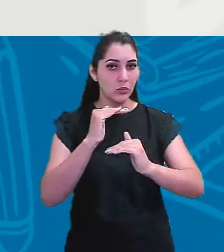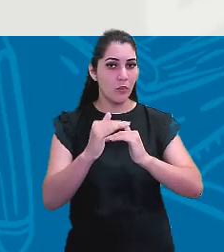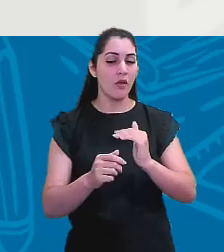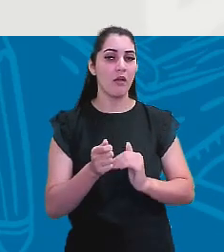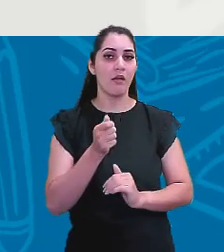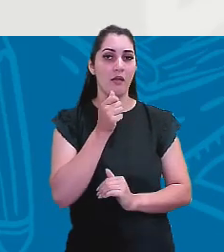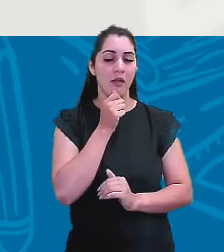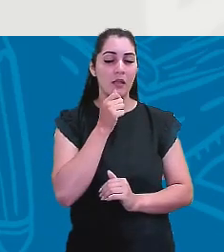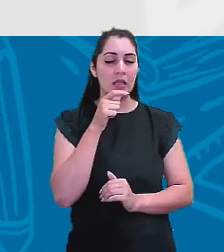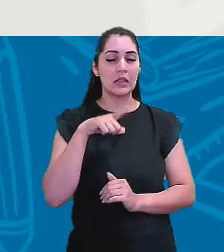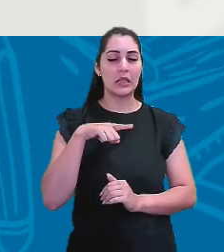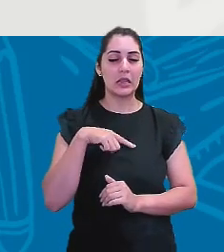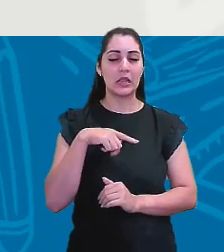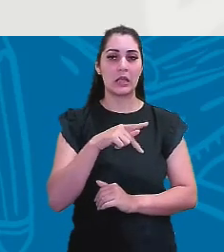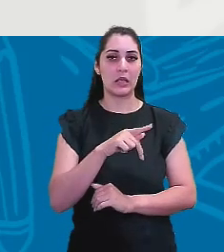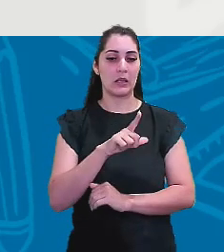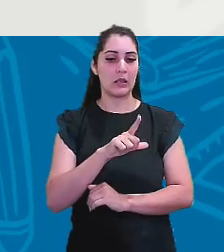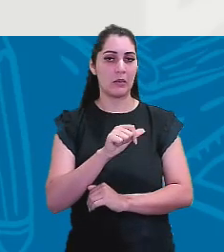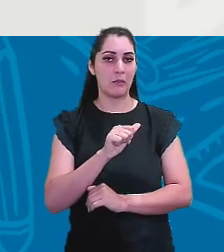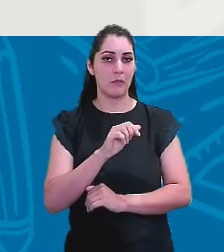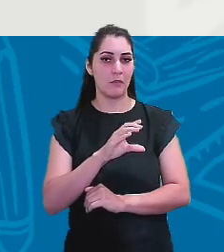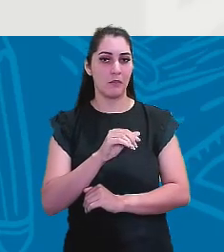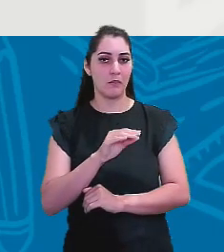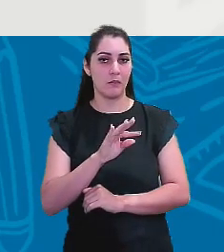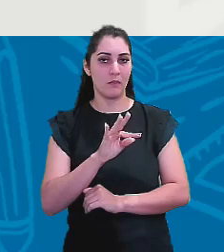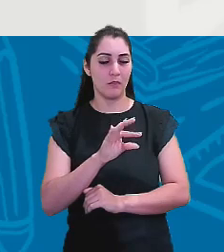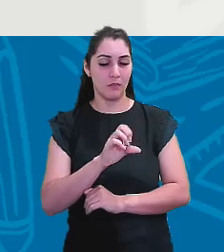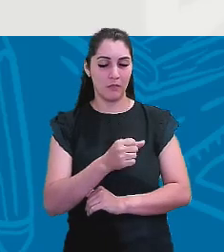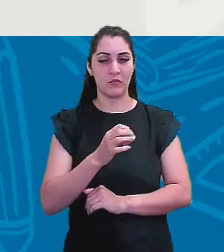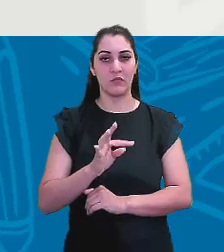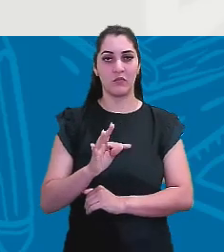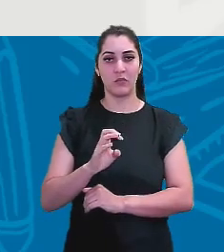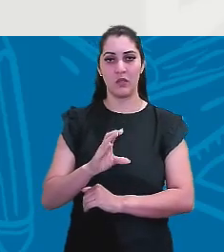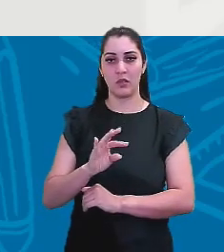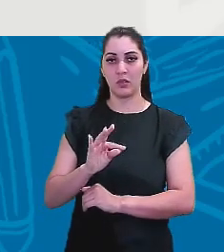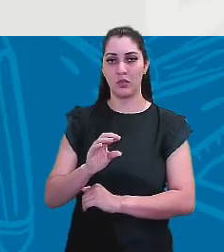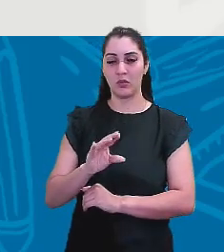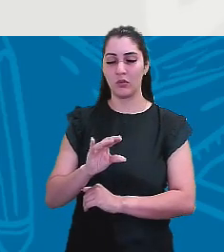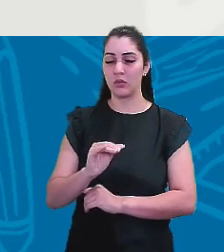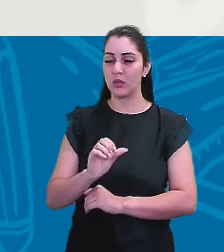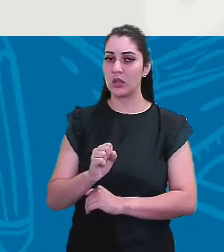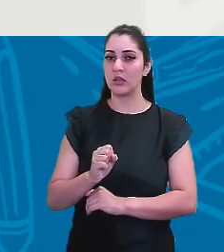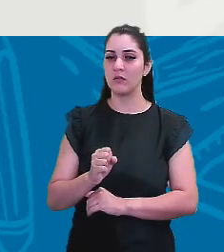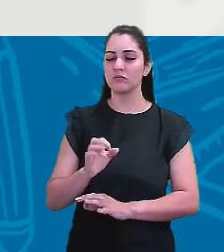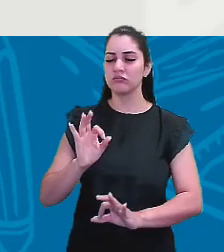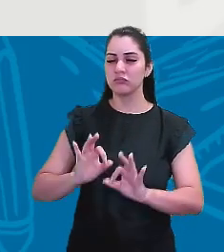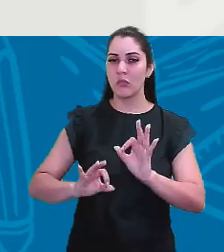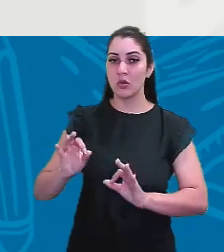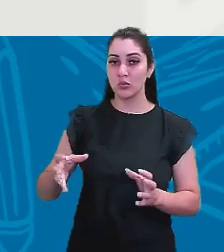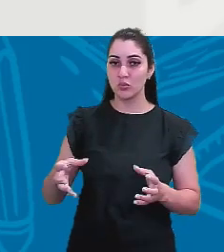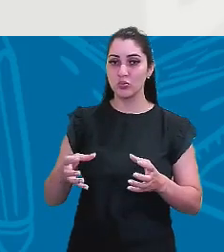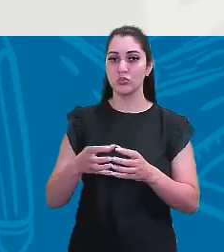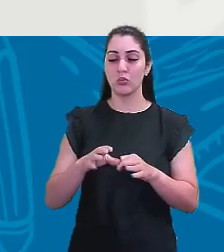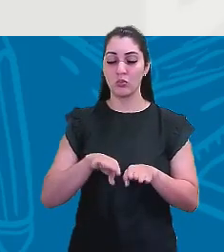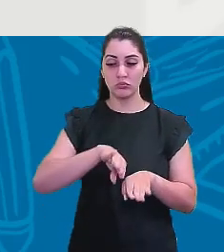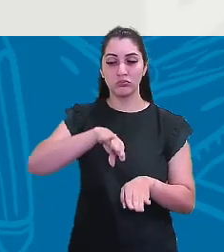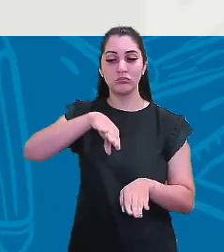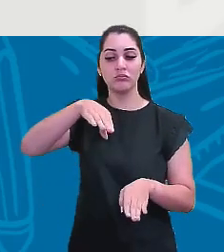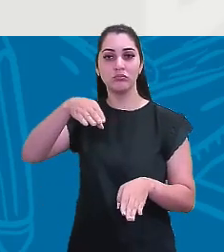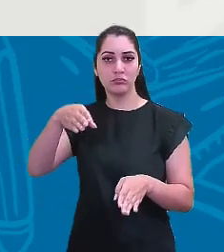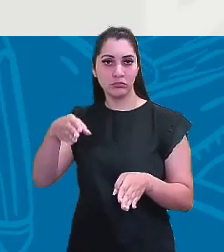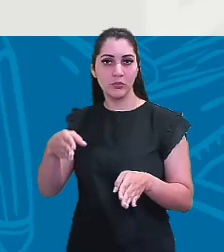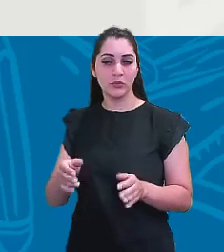encontro de placas tectônicas, e elas vão formando esse grande grupo de montanhas juntas, né? Pronto. Então,